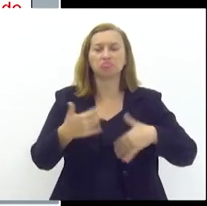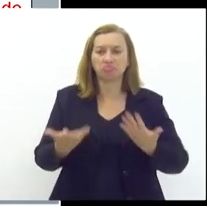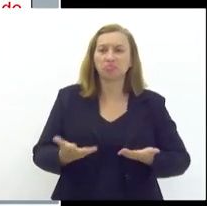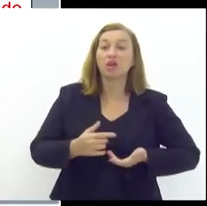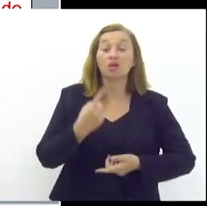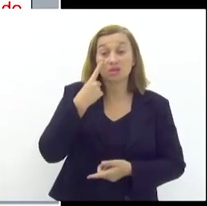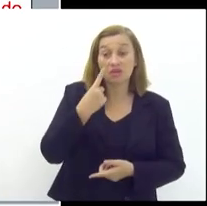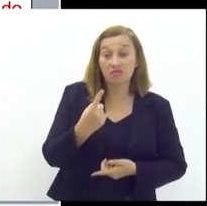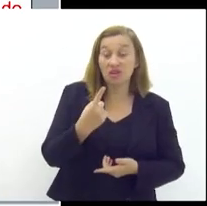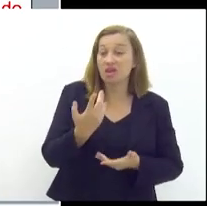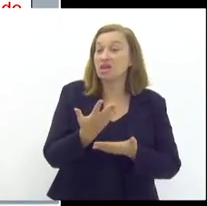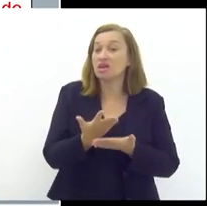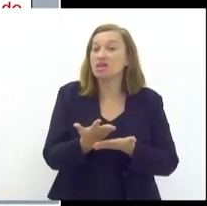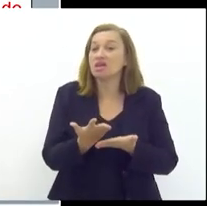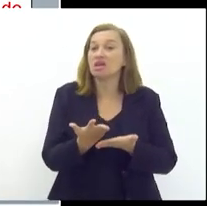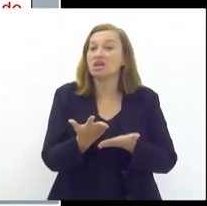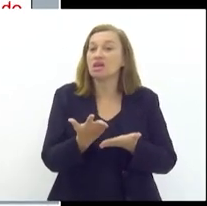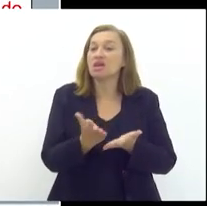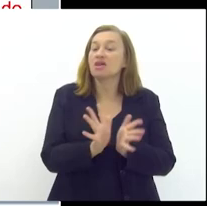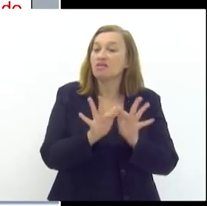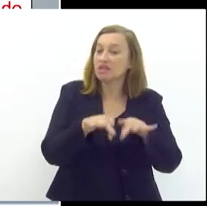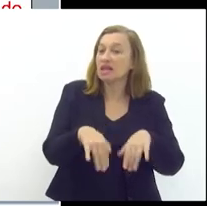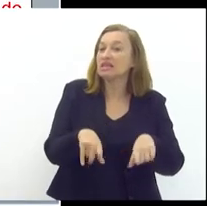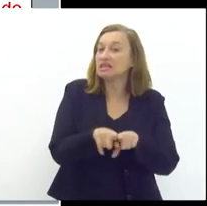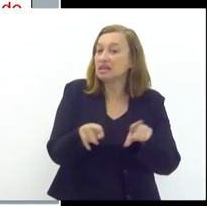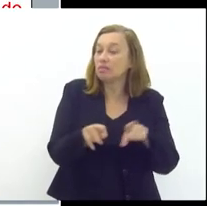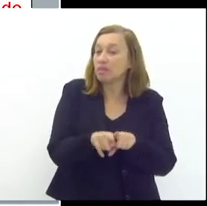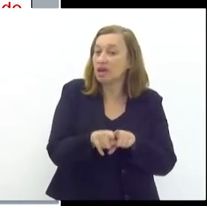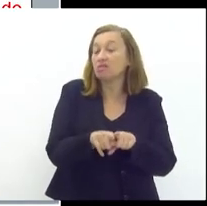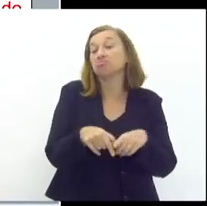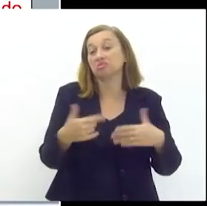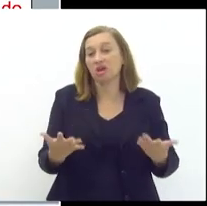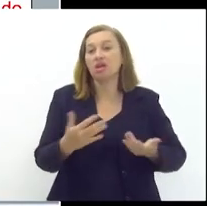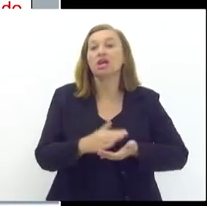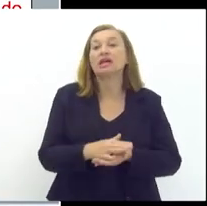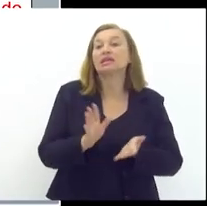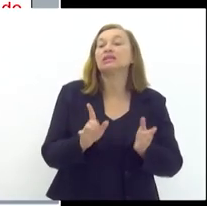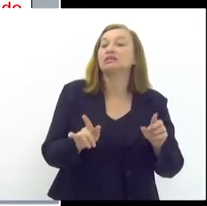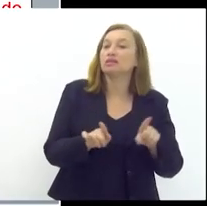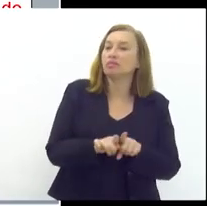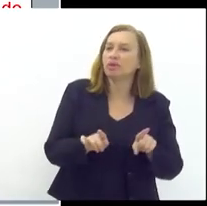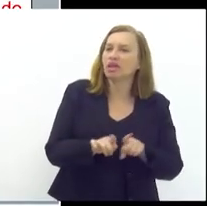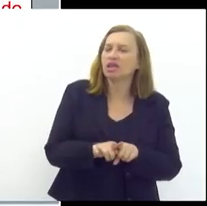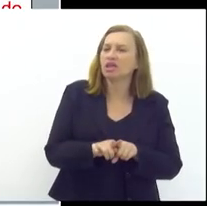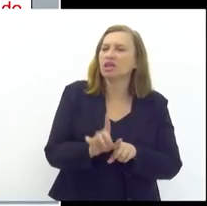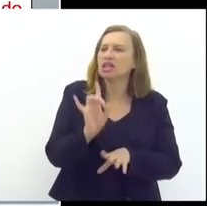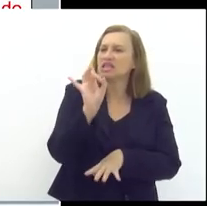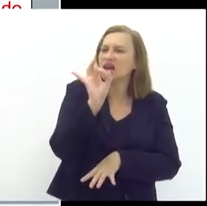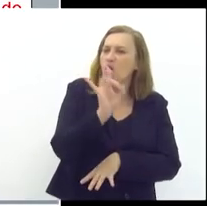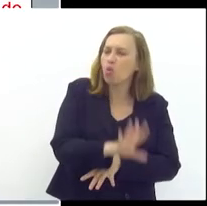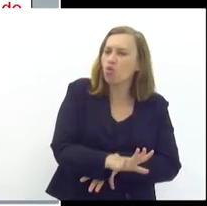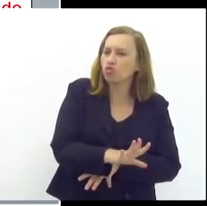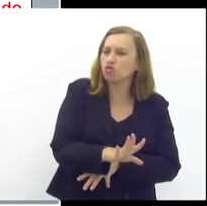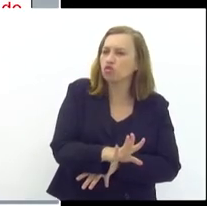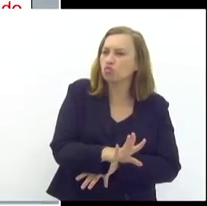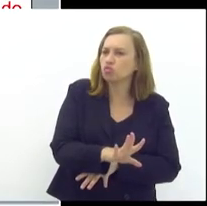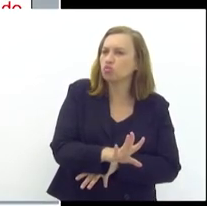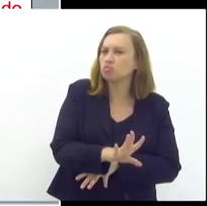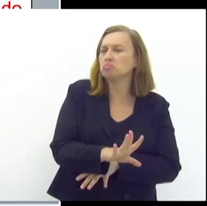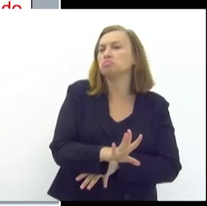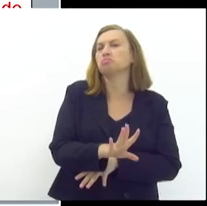você vê que a bala tá presente também e finalmente essa última pérola